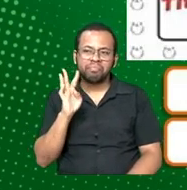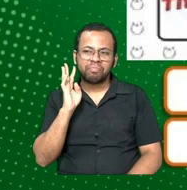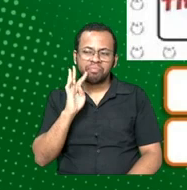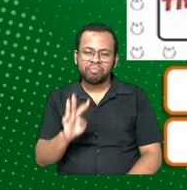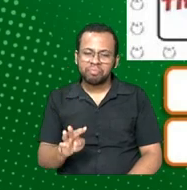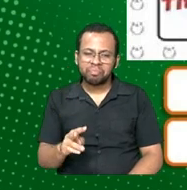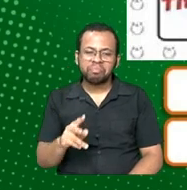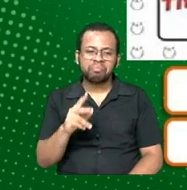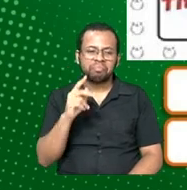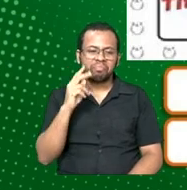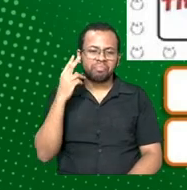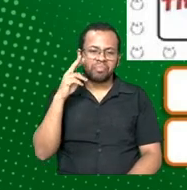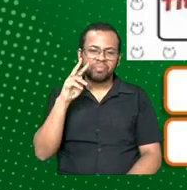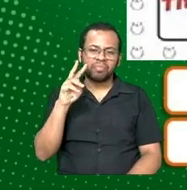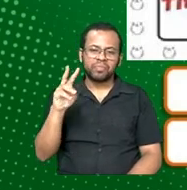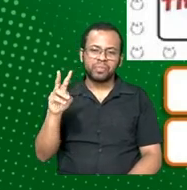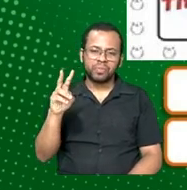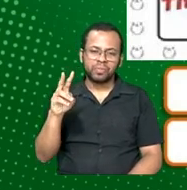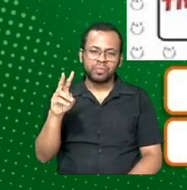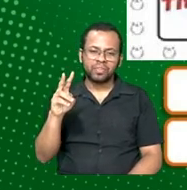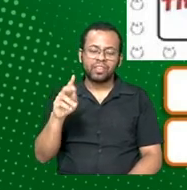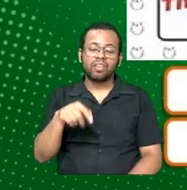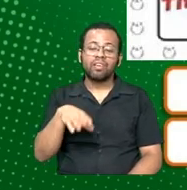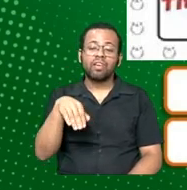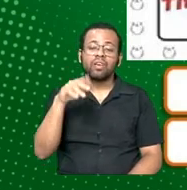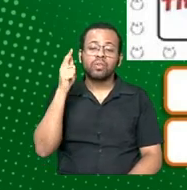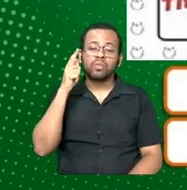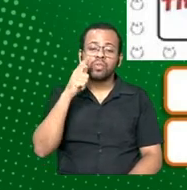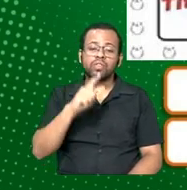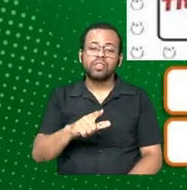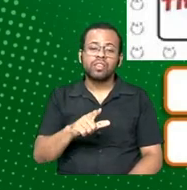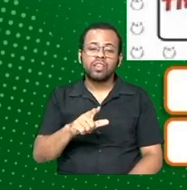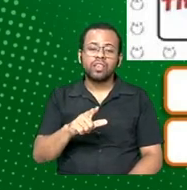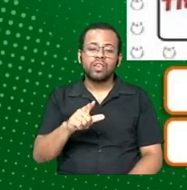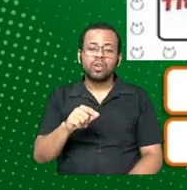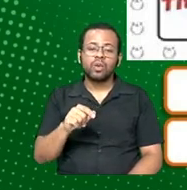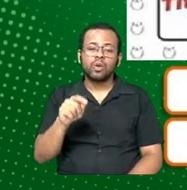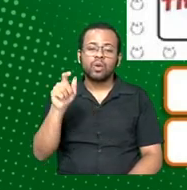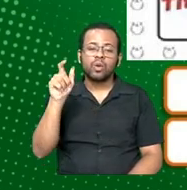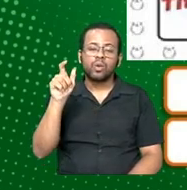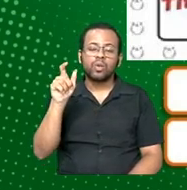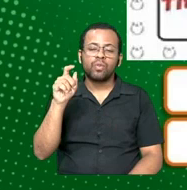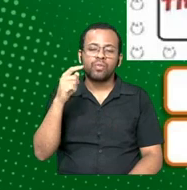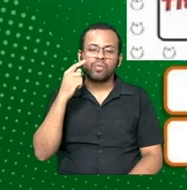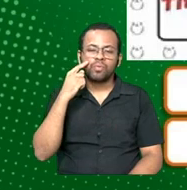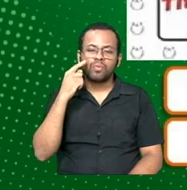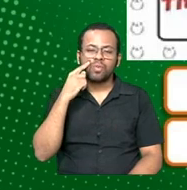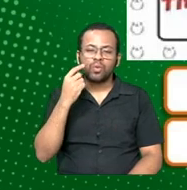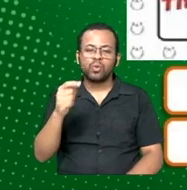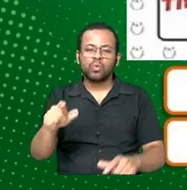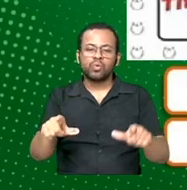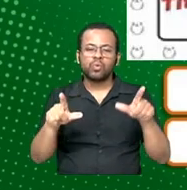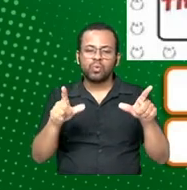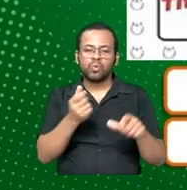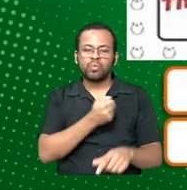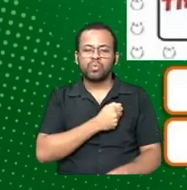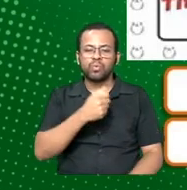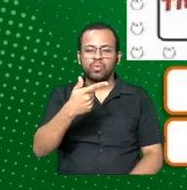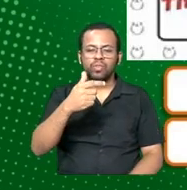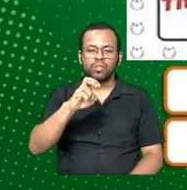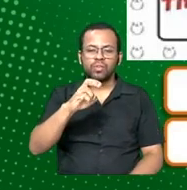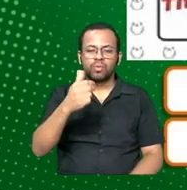olha aí olha aí quem tá levando é ela vamos lá o título